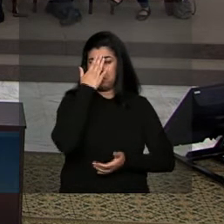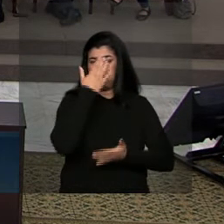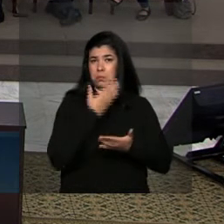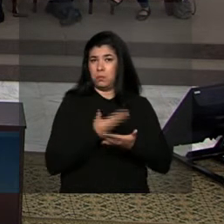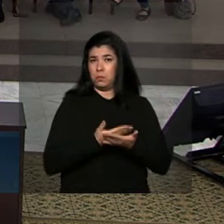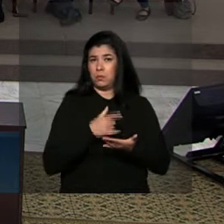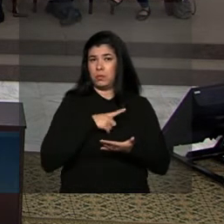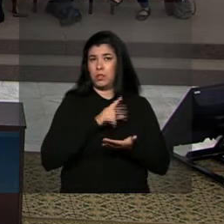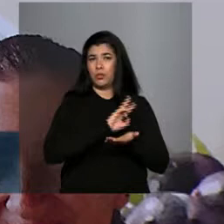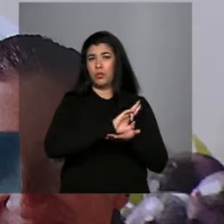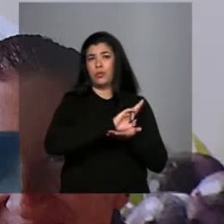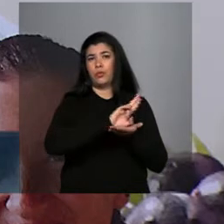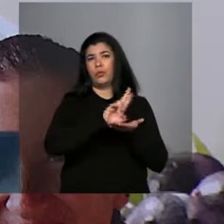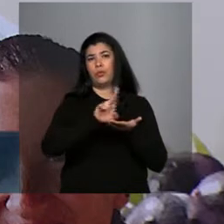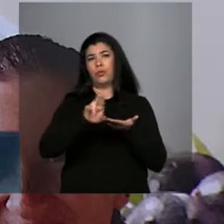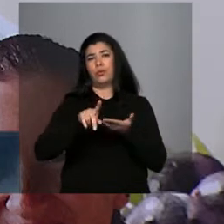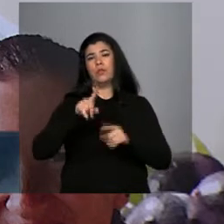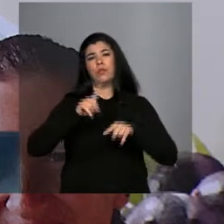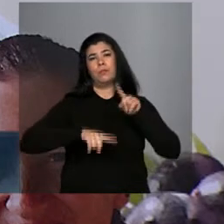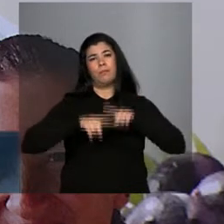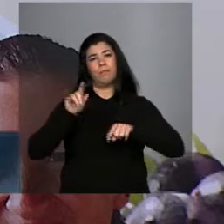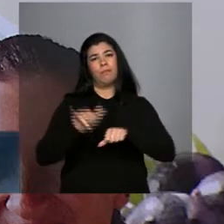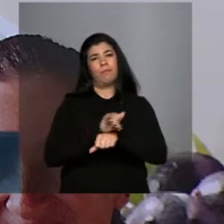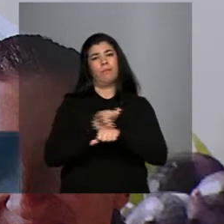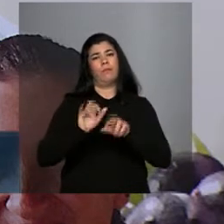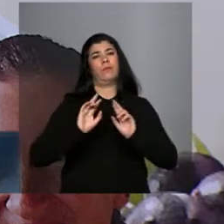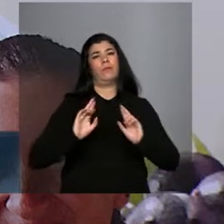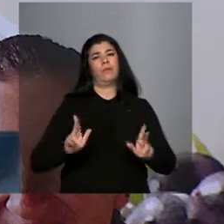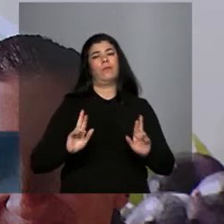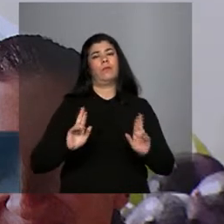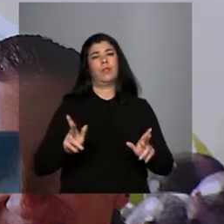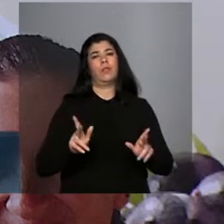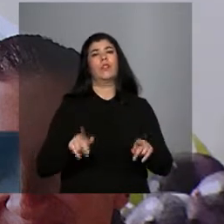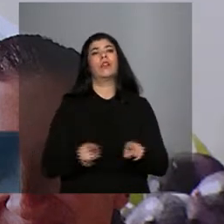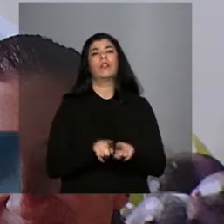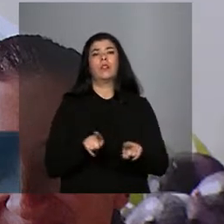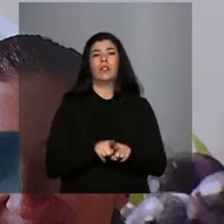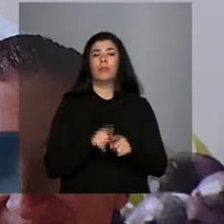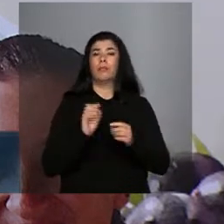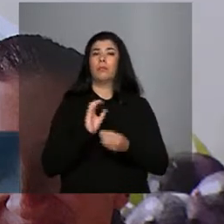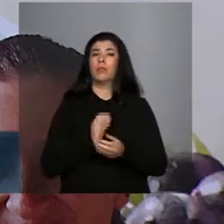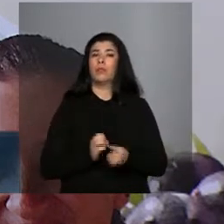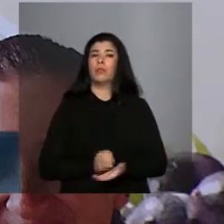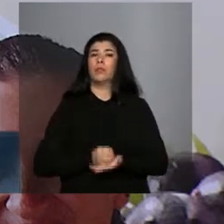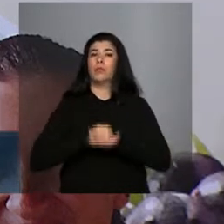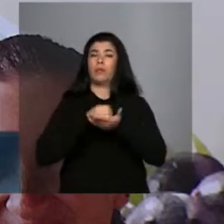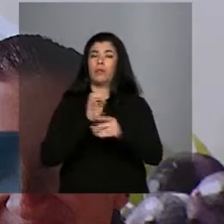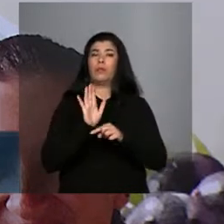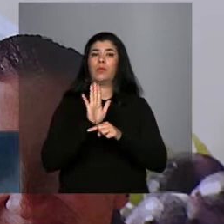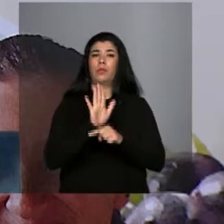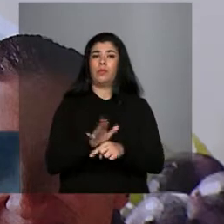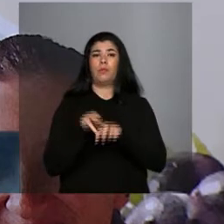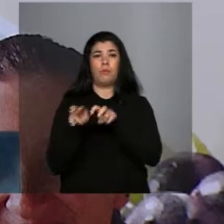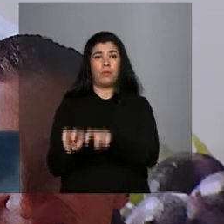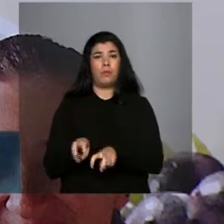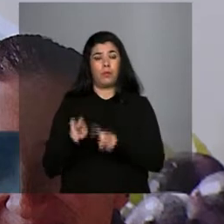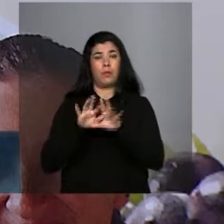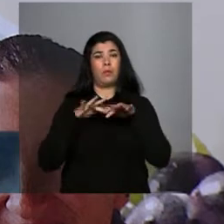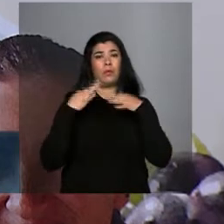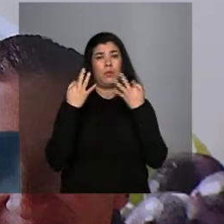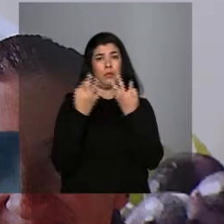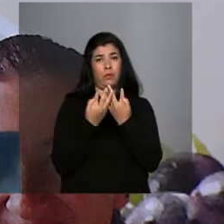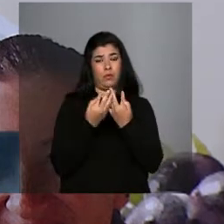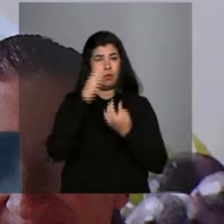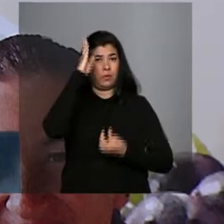série de medidas que também permitiu que a agricultura familiar no Brasil se